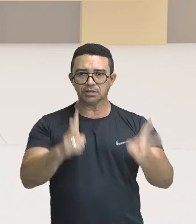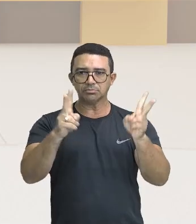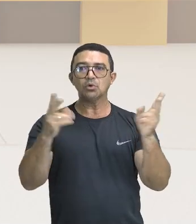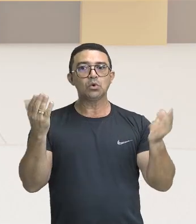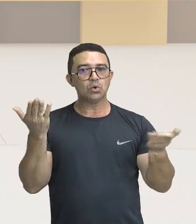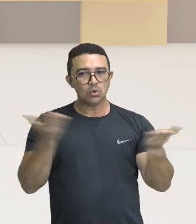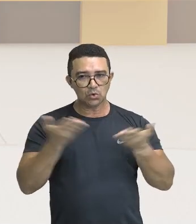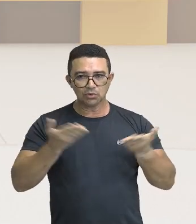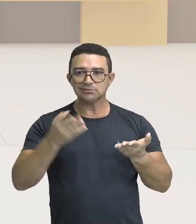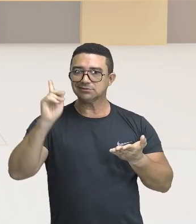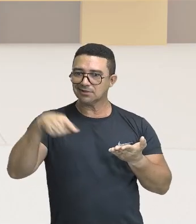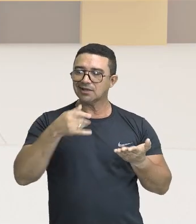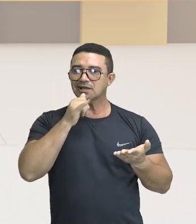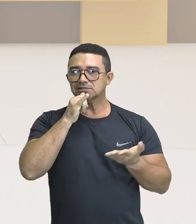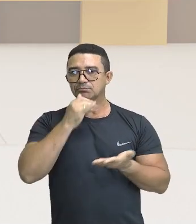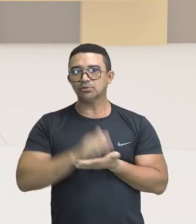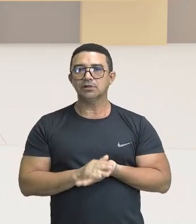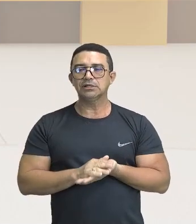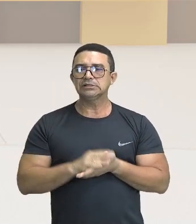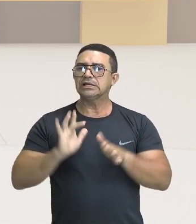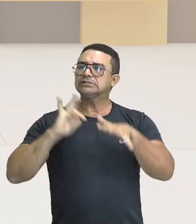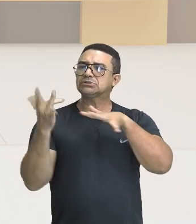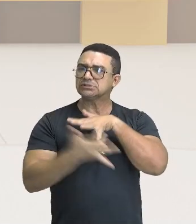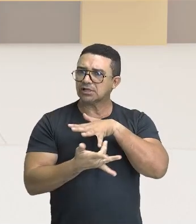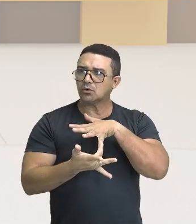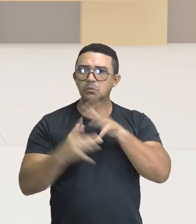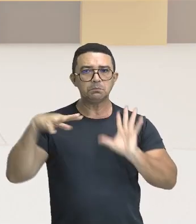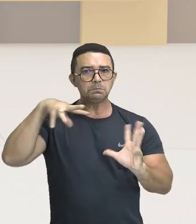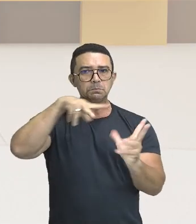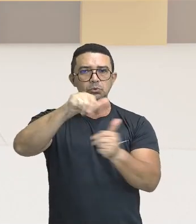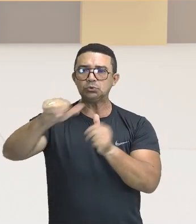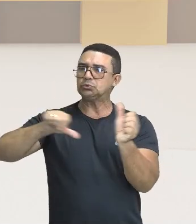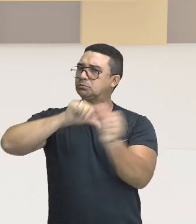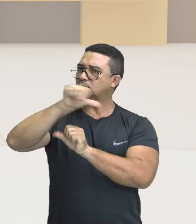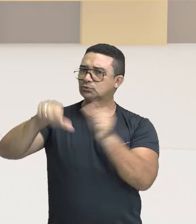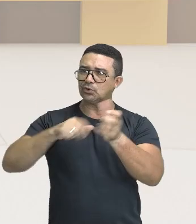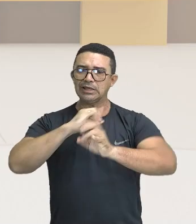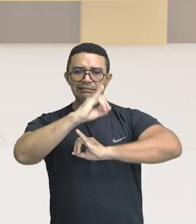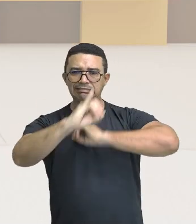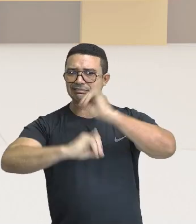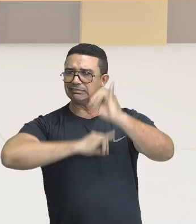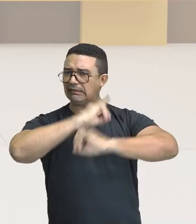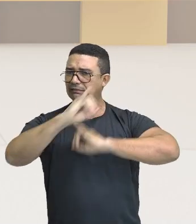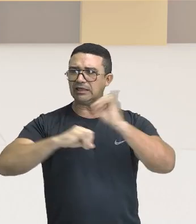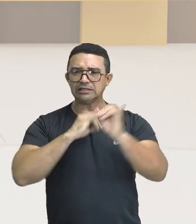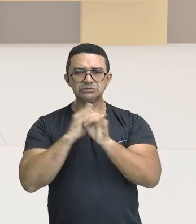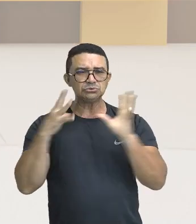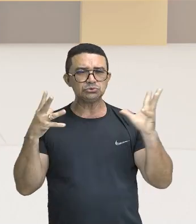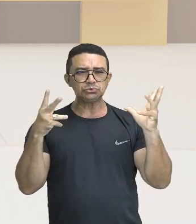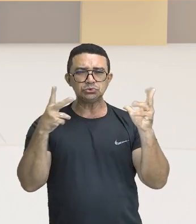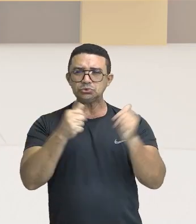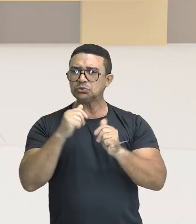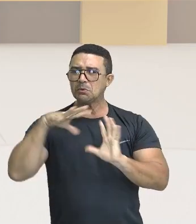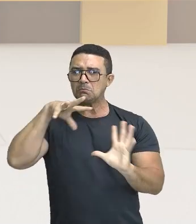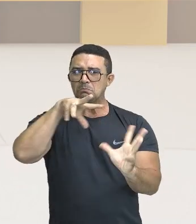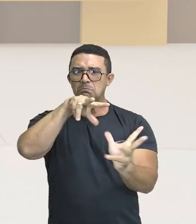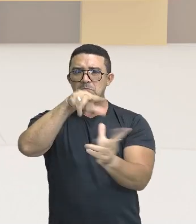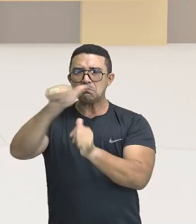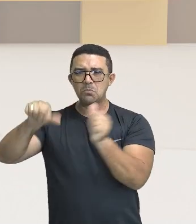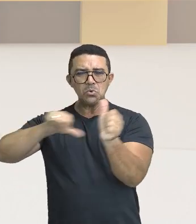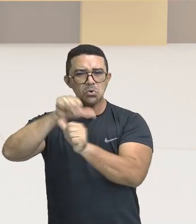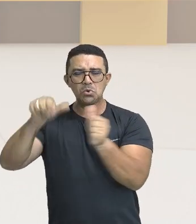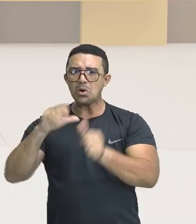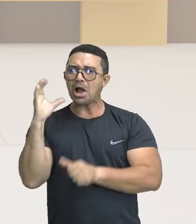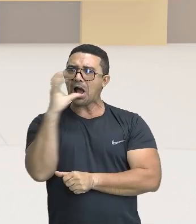né? Com o advento, por exemplo, das redes sociais, da internet, né? Então tudo isso tem transformado um